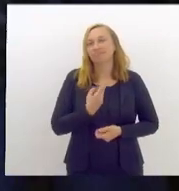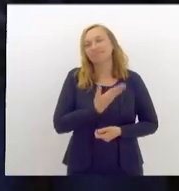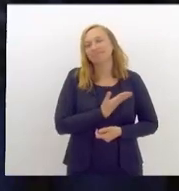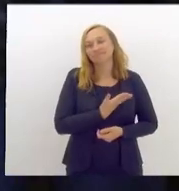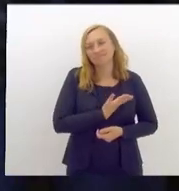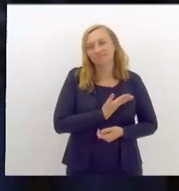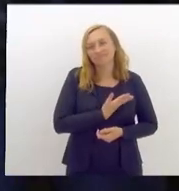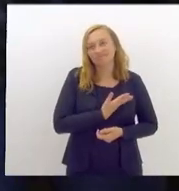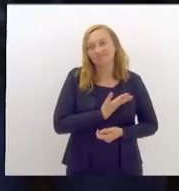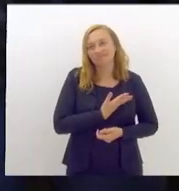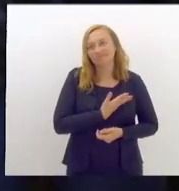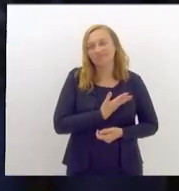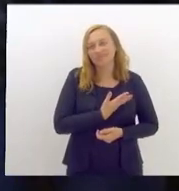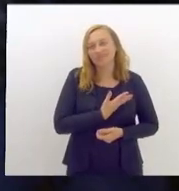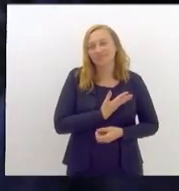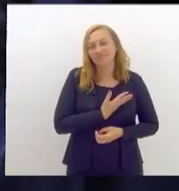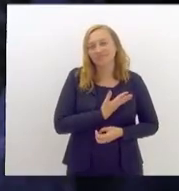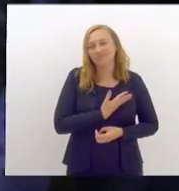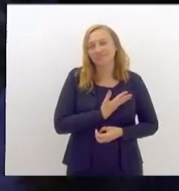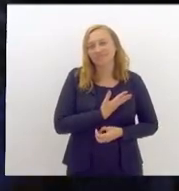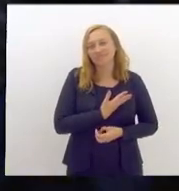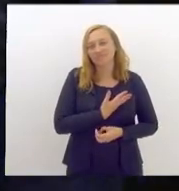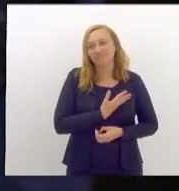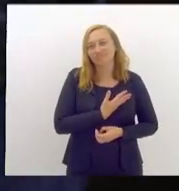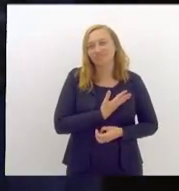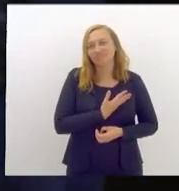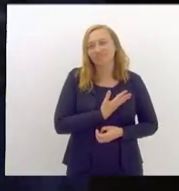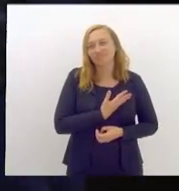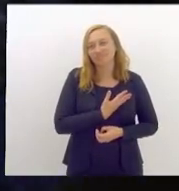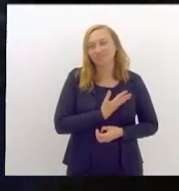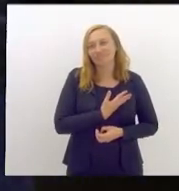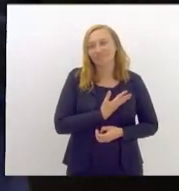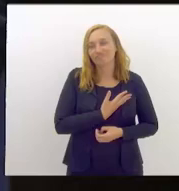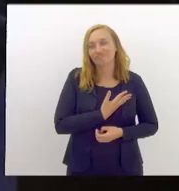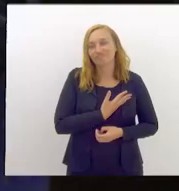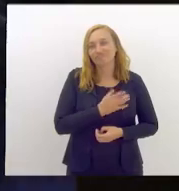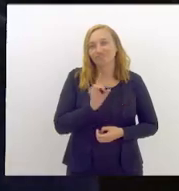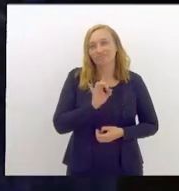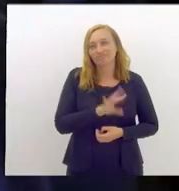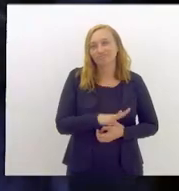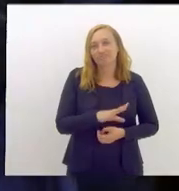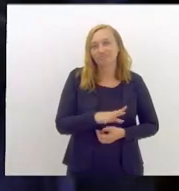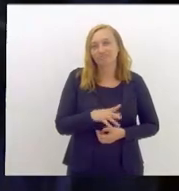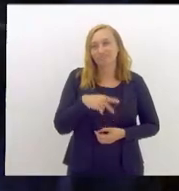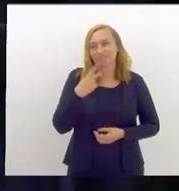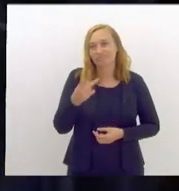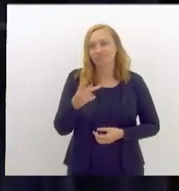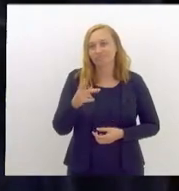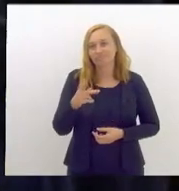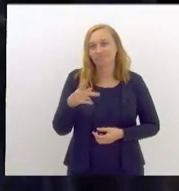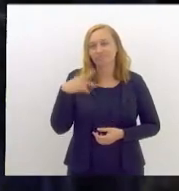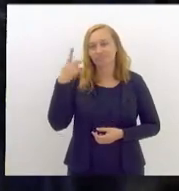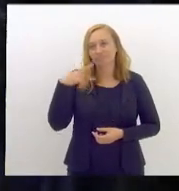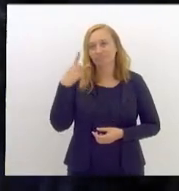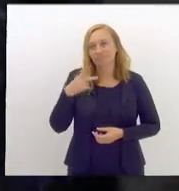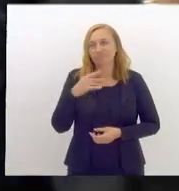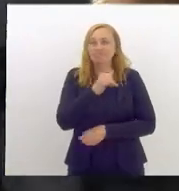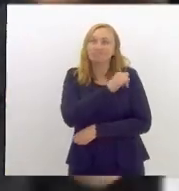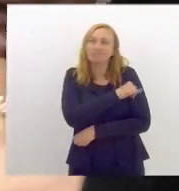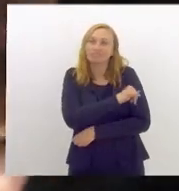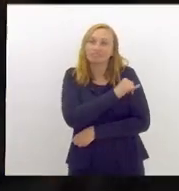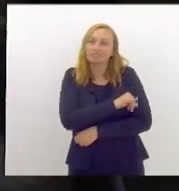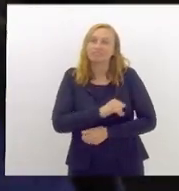amizade Essa é a minha última manifestação no Parlamento do Rio de